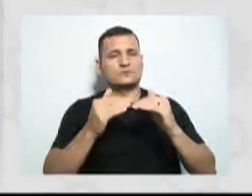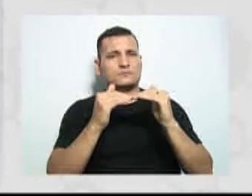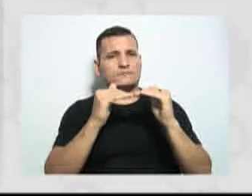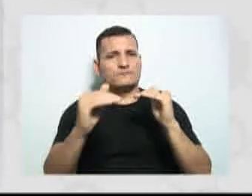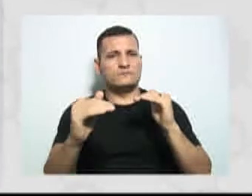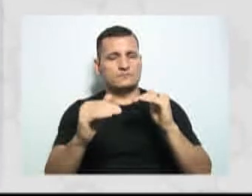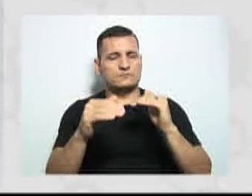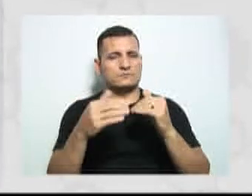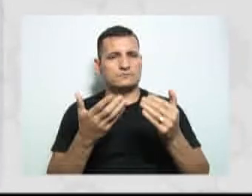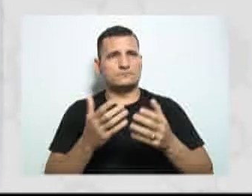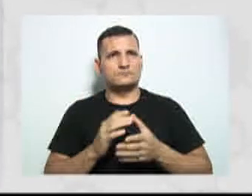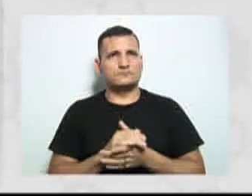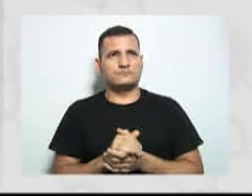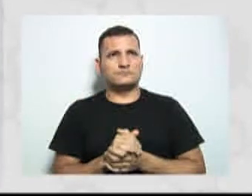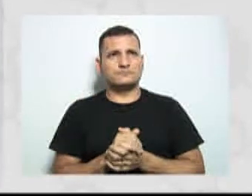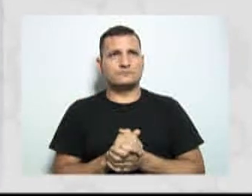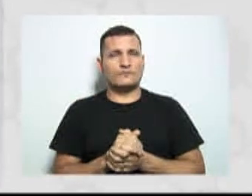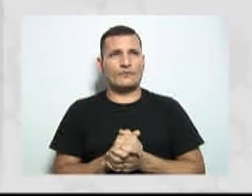informação?